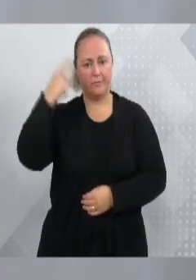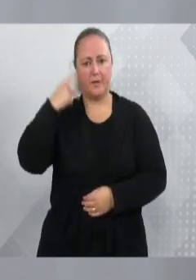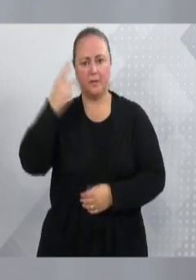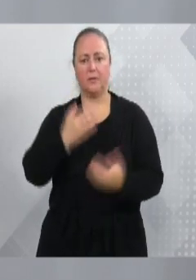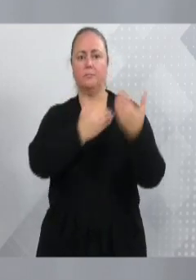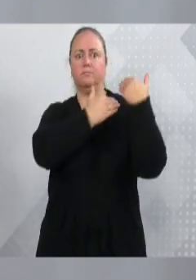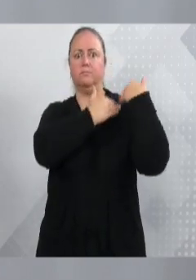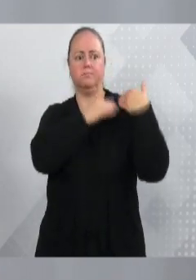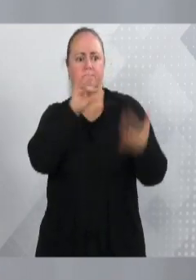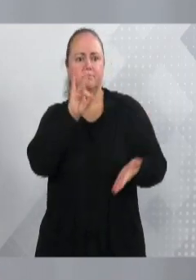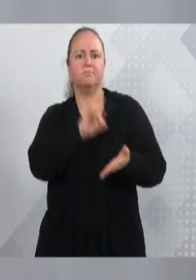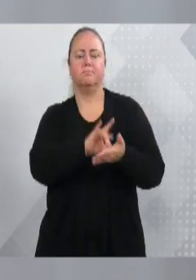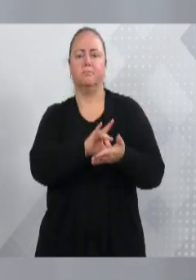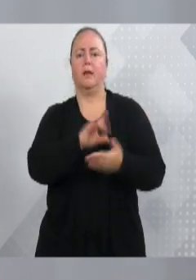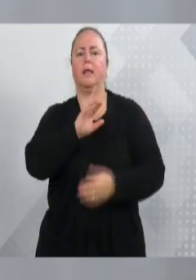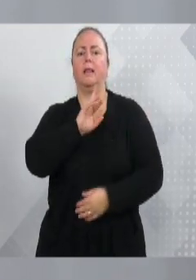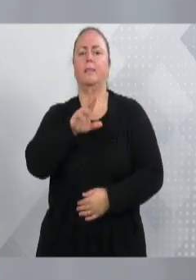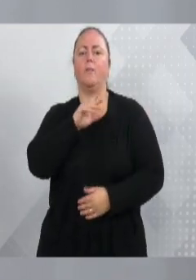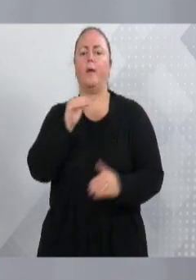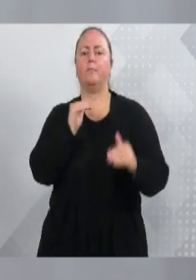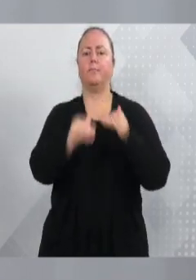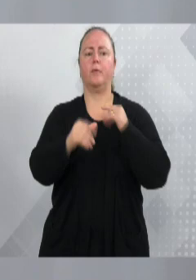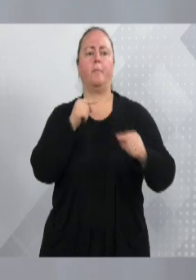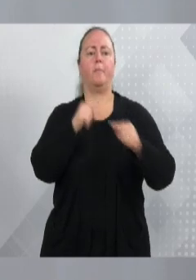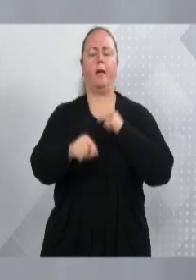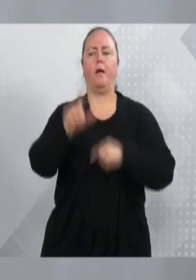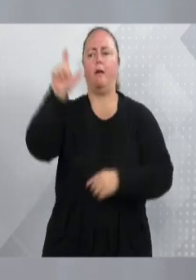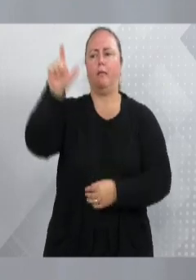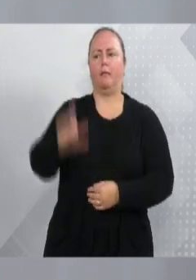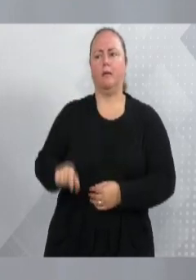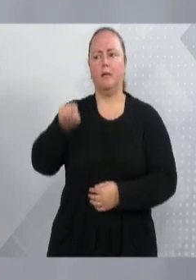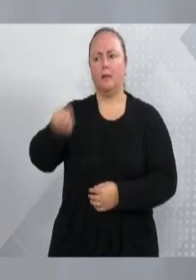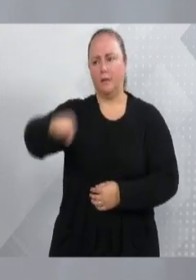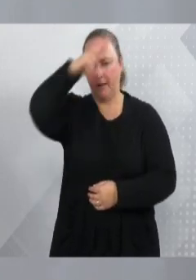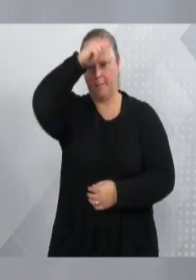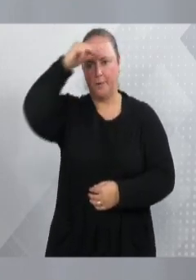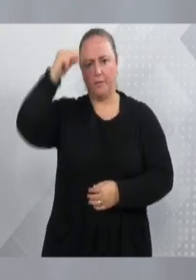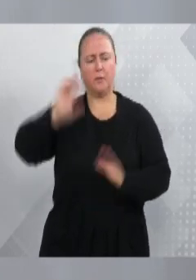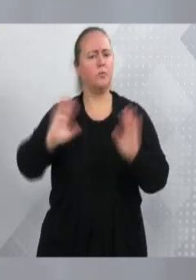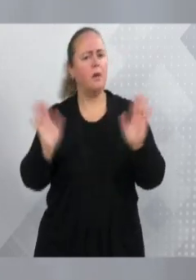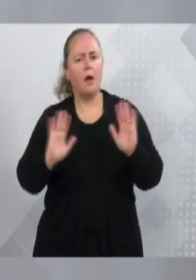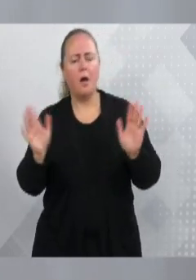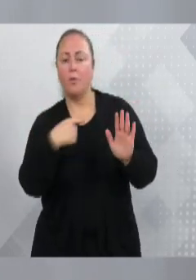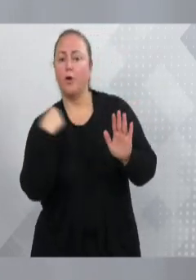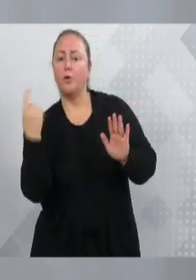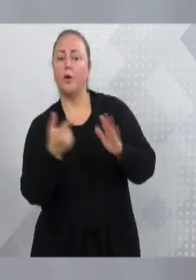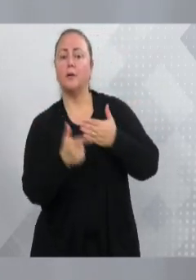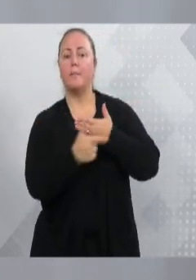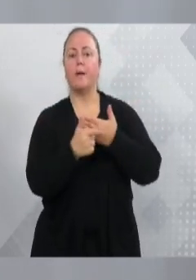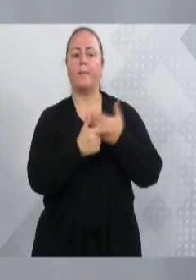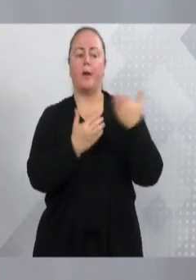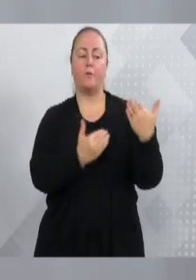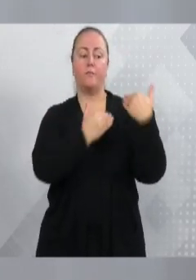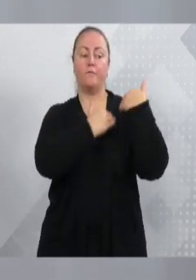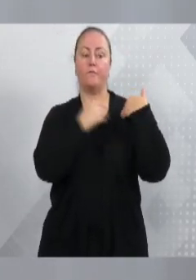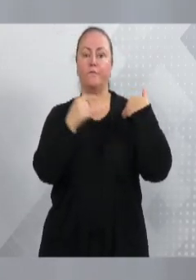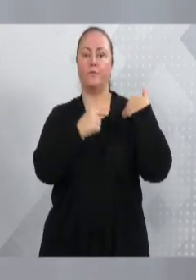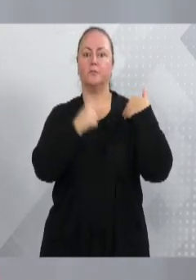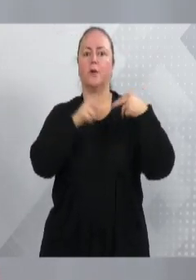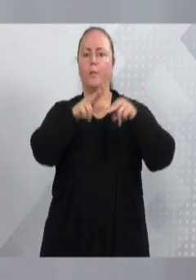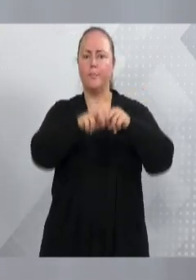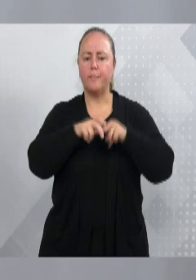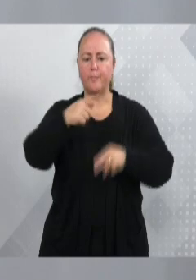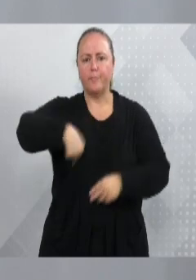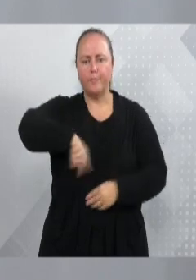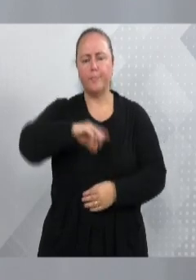é a função e a premissa e não é nada contra o Prefeito x o prefeito Y nós estamos fazendo a nossa função é Paris para isso que as